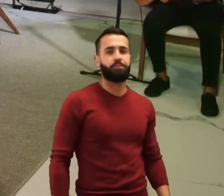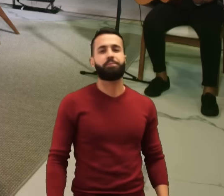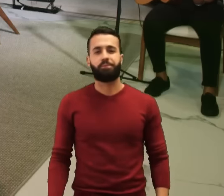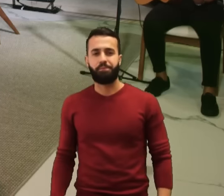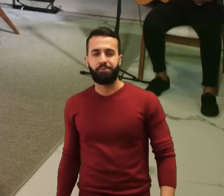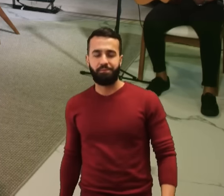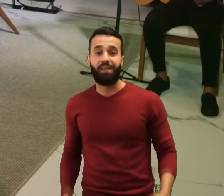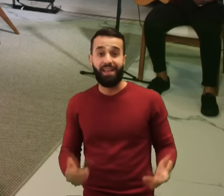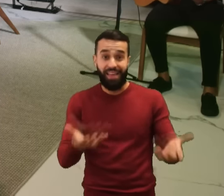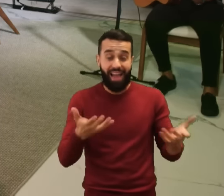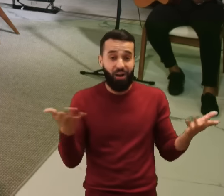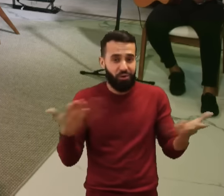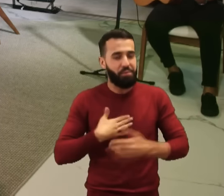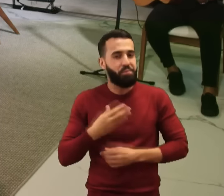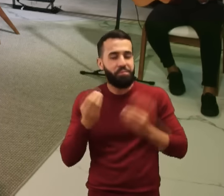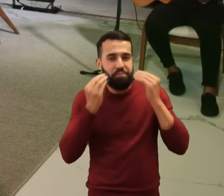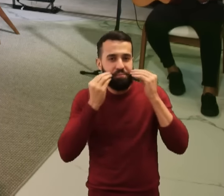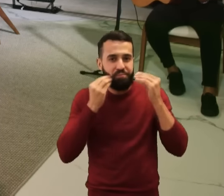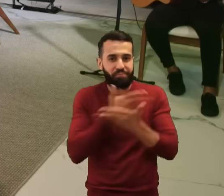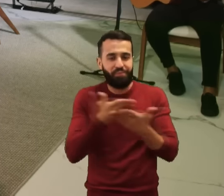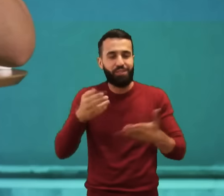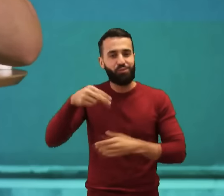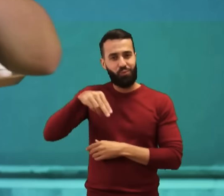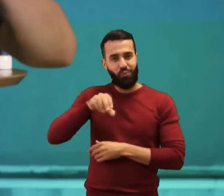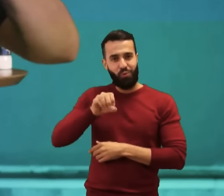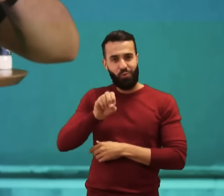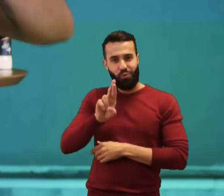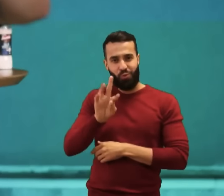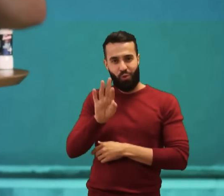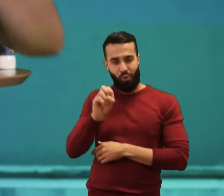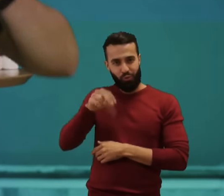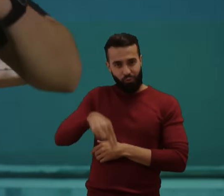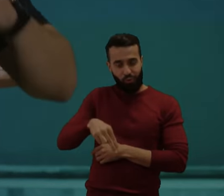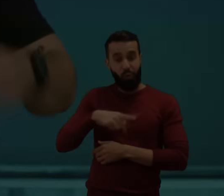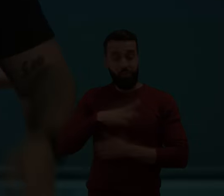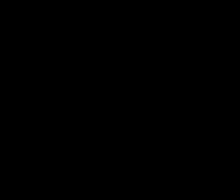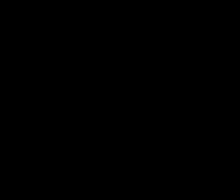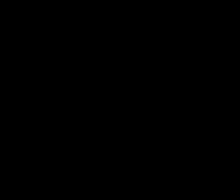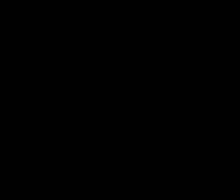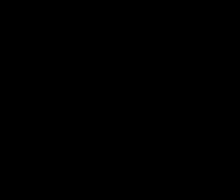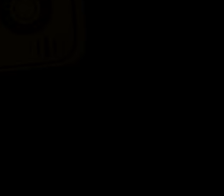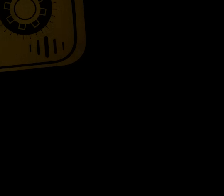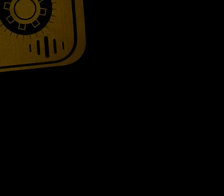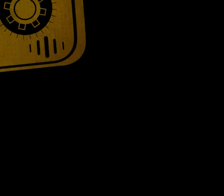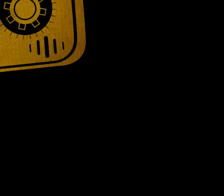Quero mandar um grande beijo pro Norton Vanalli lá da Sonotec. Muito obrigado.